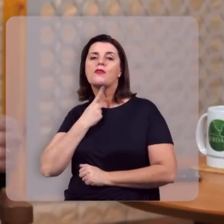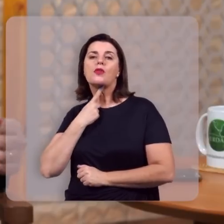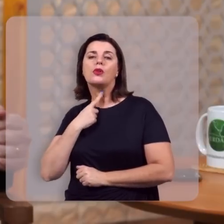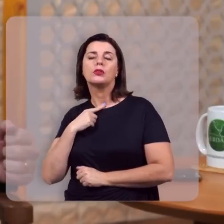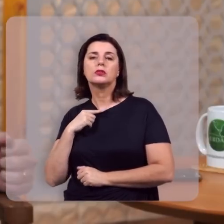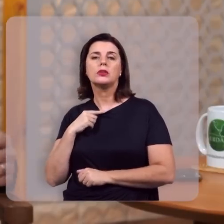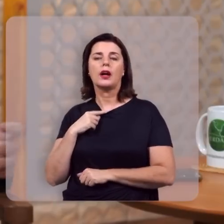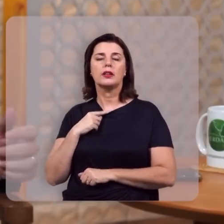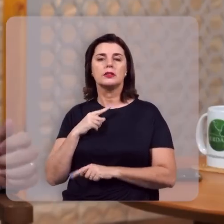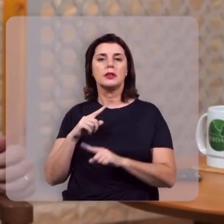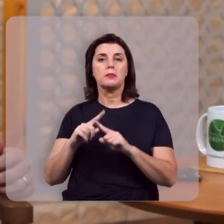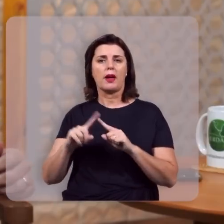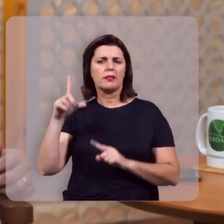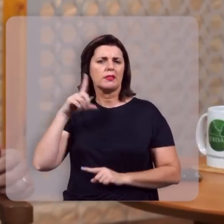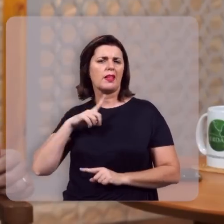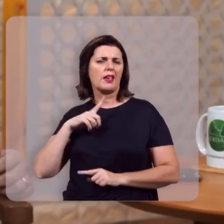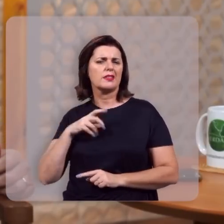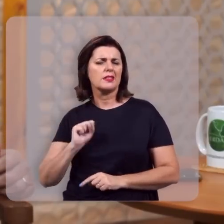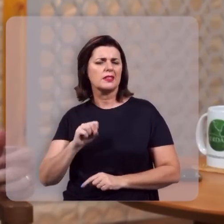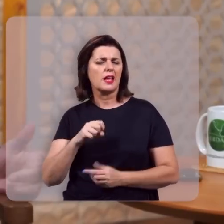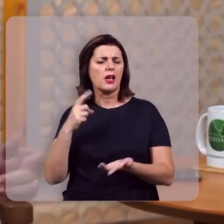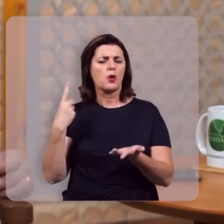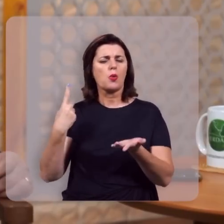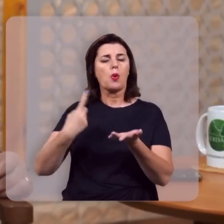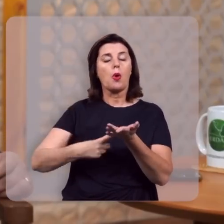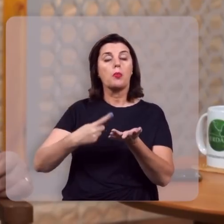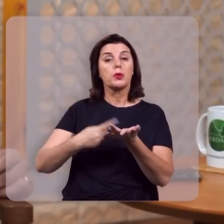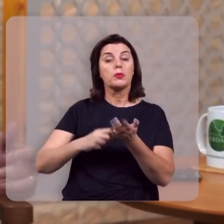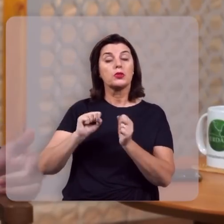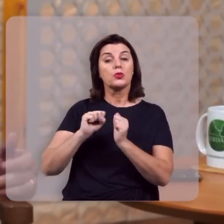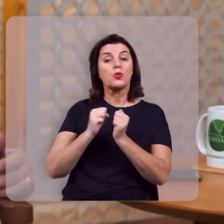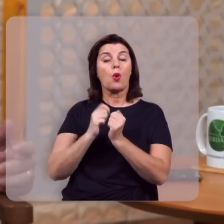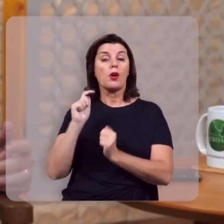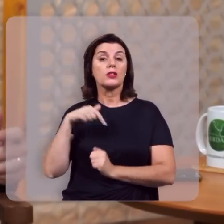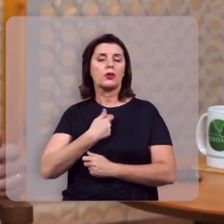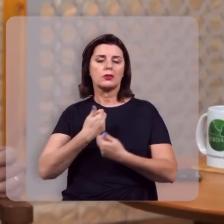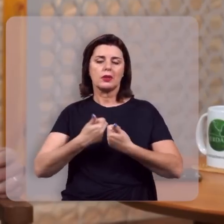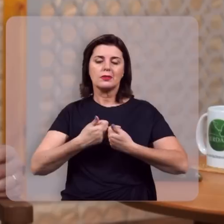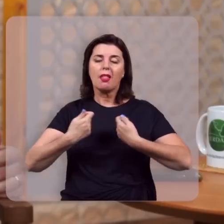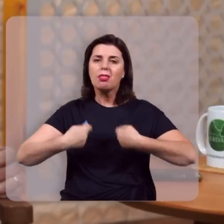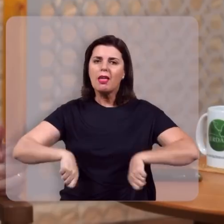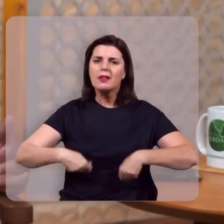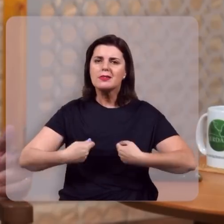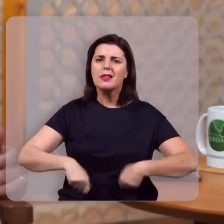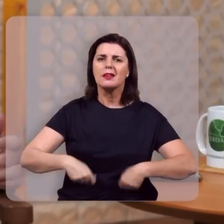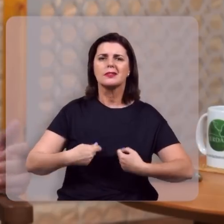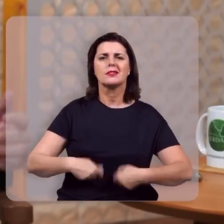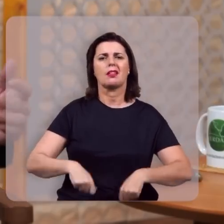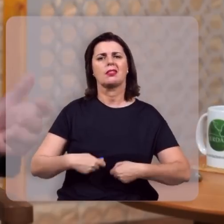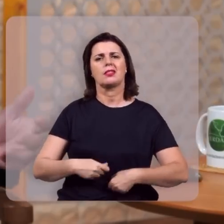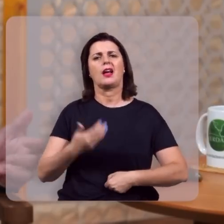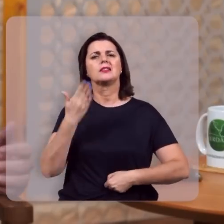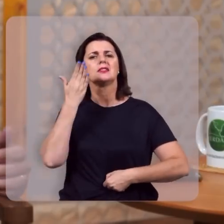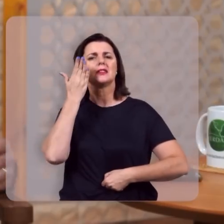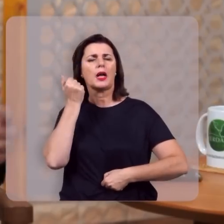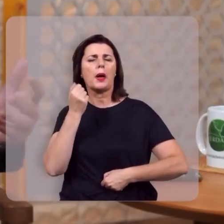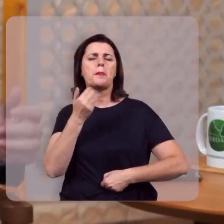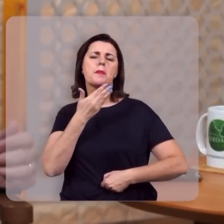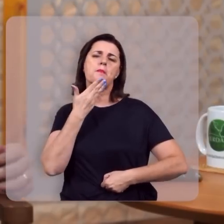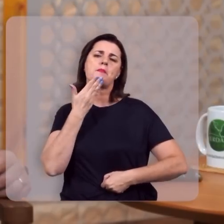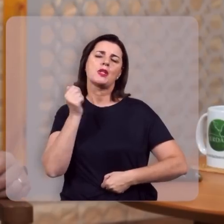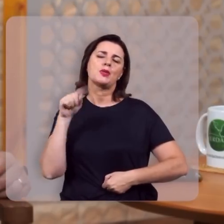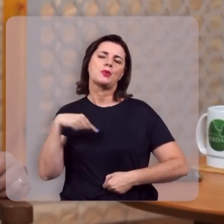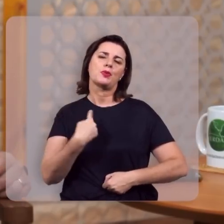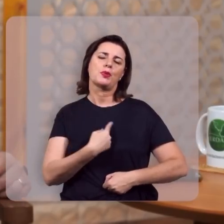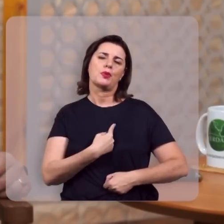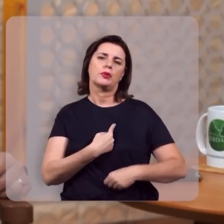relógio, o tempo que a gente quer que as coisas aconteçam. Mas ele tem sim um compromisso com as nossas necessidades e sabe o que é melhor para nós